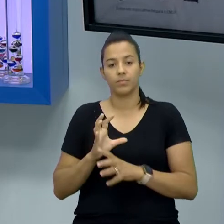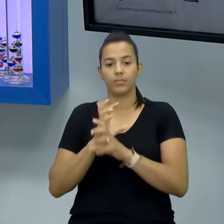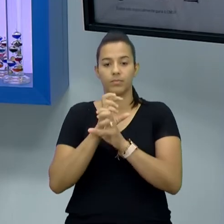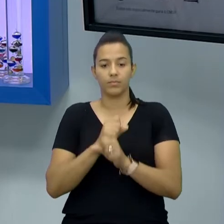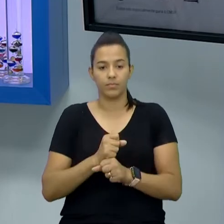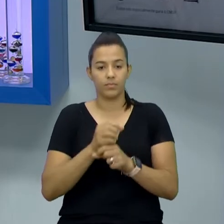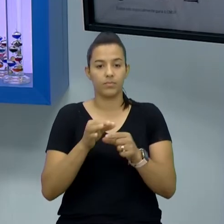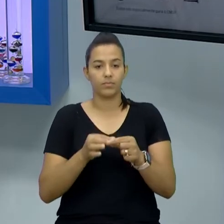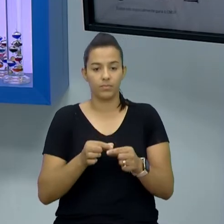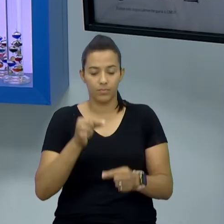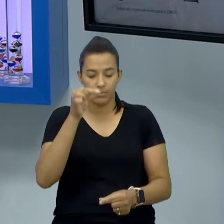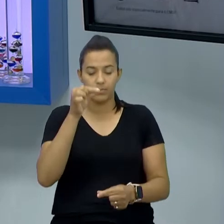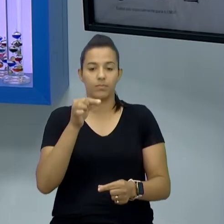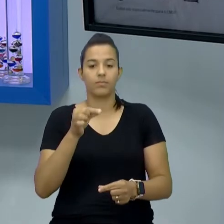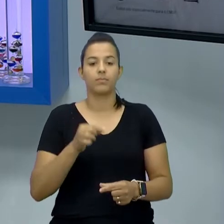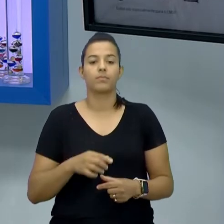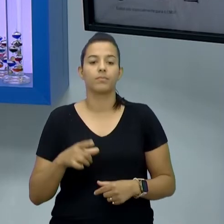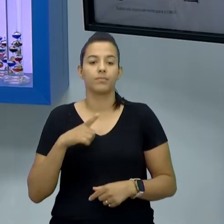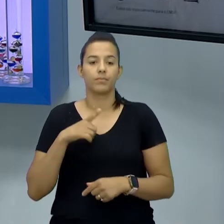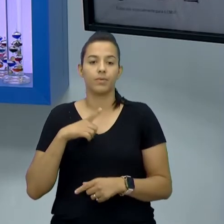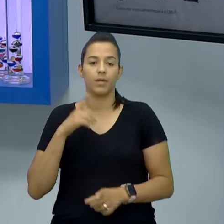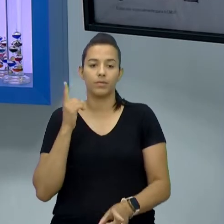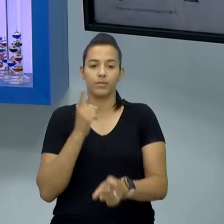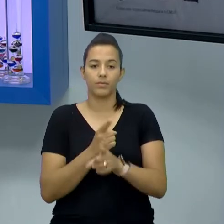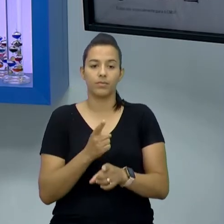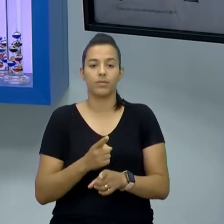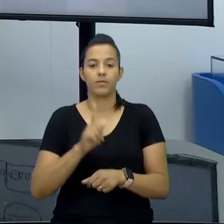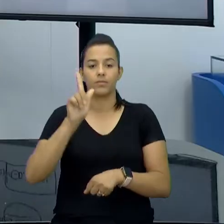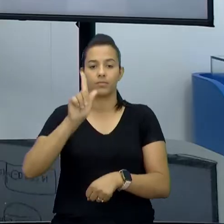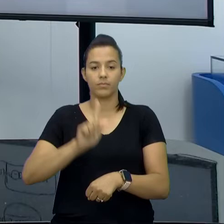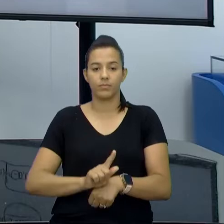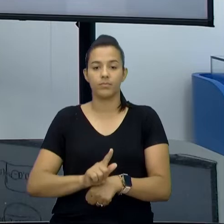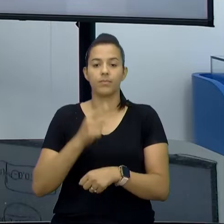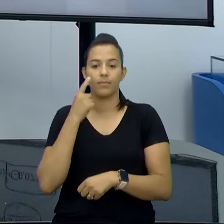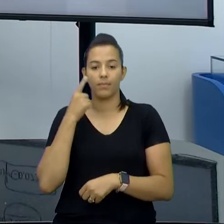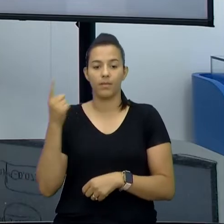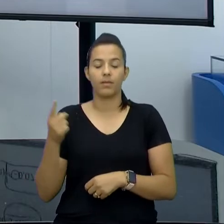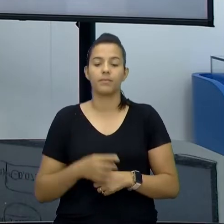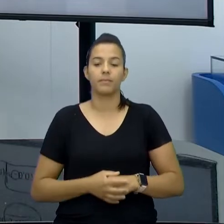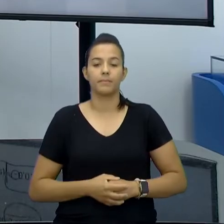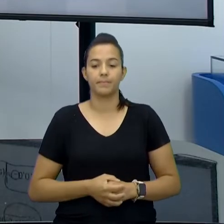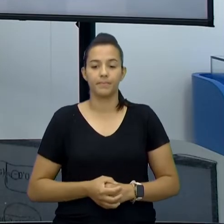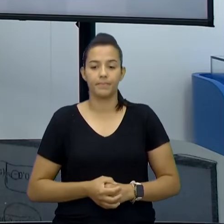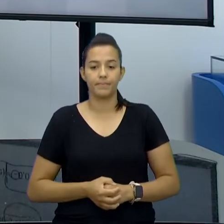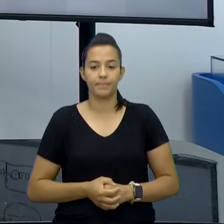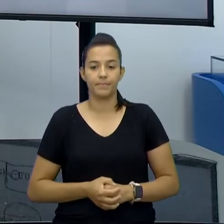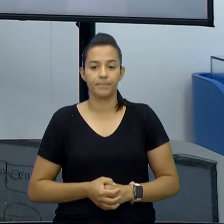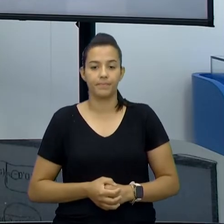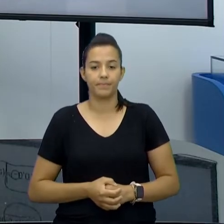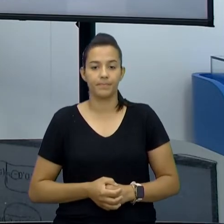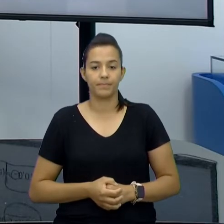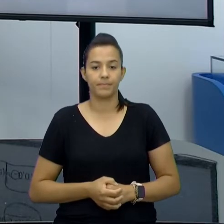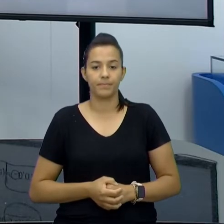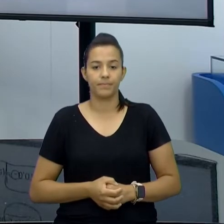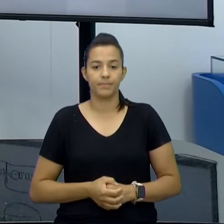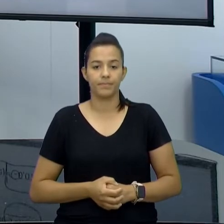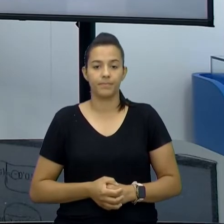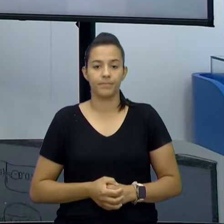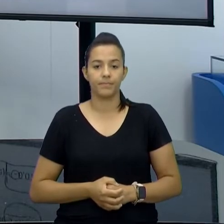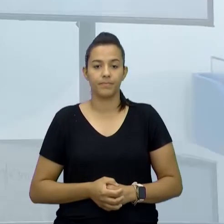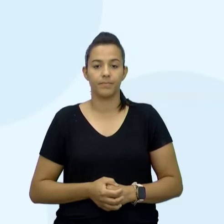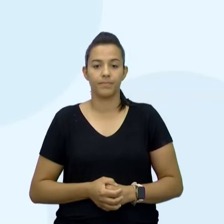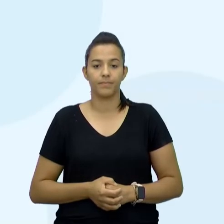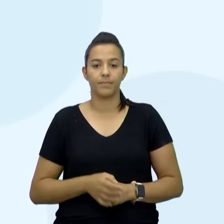o comprimento do fio e eu acho o campo gravitacional. No caso, a gravidade. Certo, pessoal? Agora, o